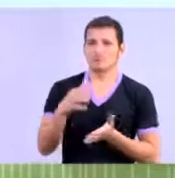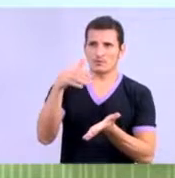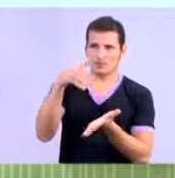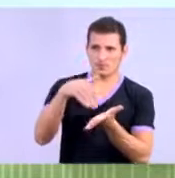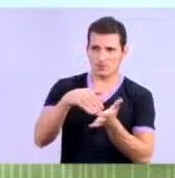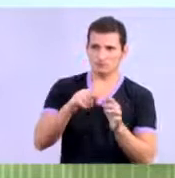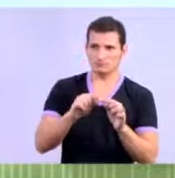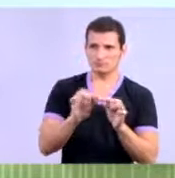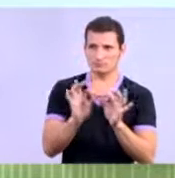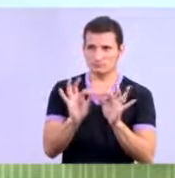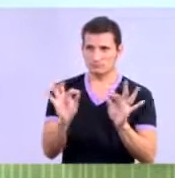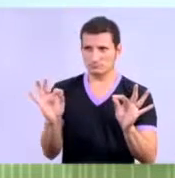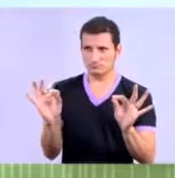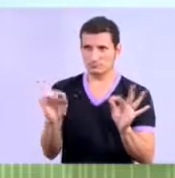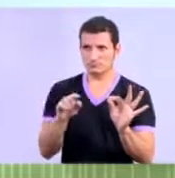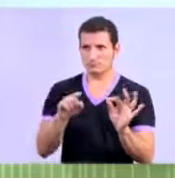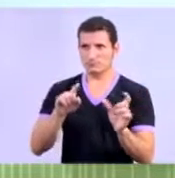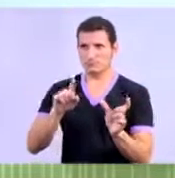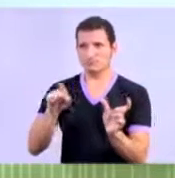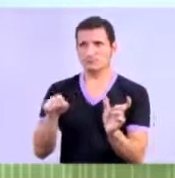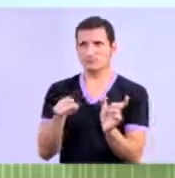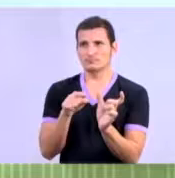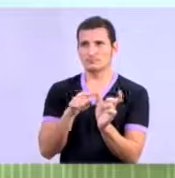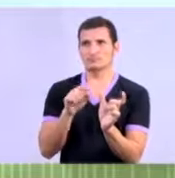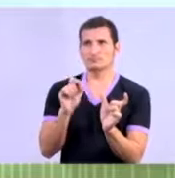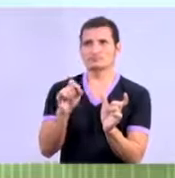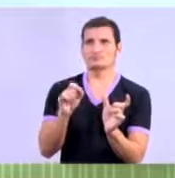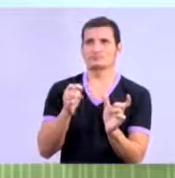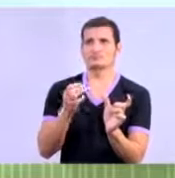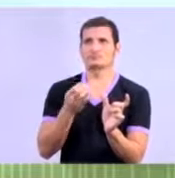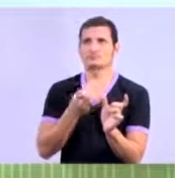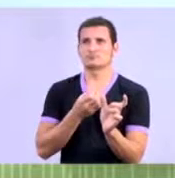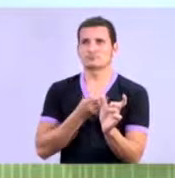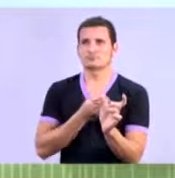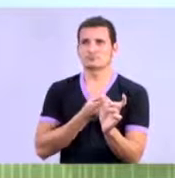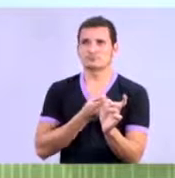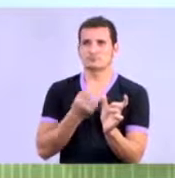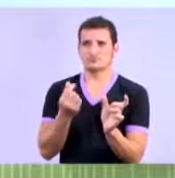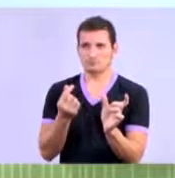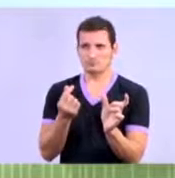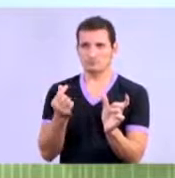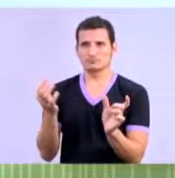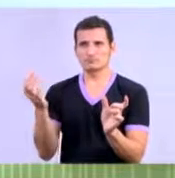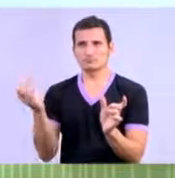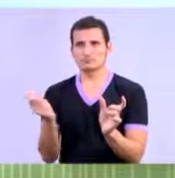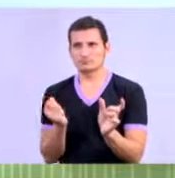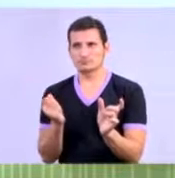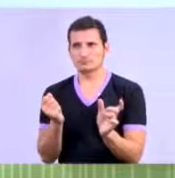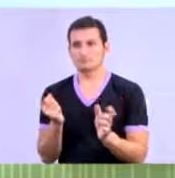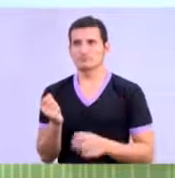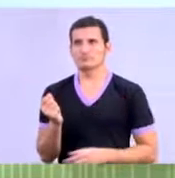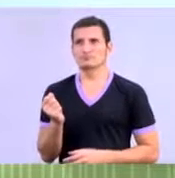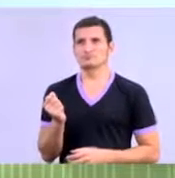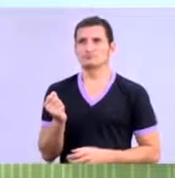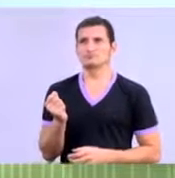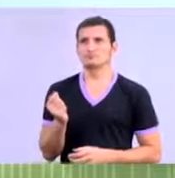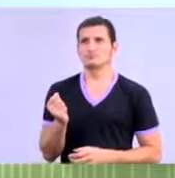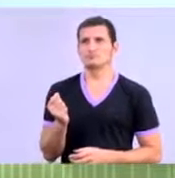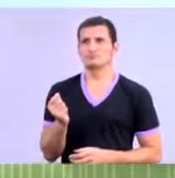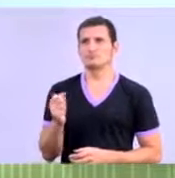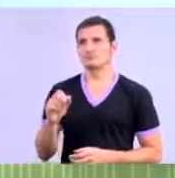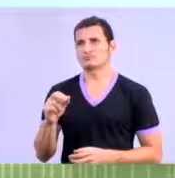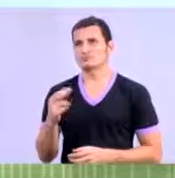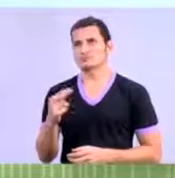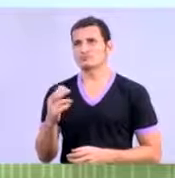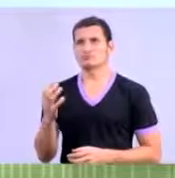do programa eu vou retornar justamente o valor, o status. Se eu saquei, né, no caso vai ser true, ou